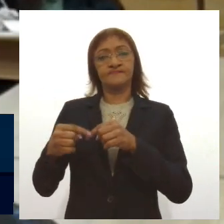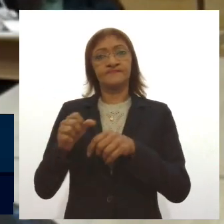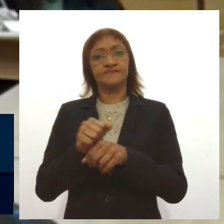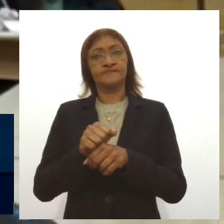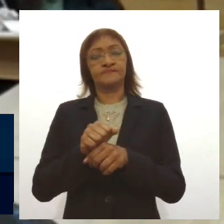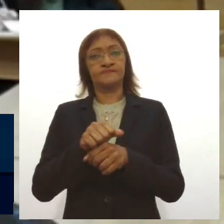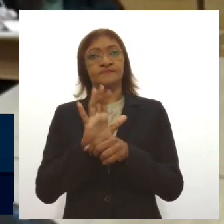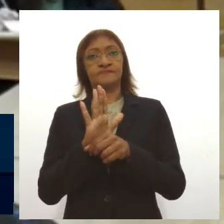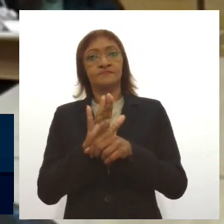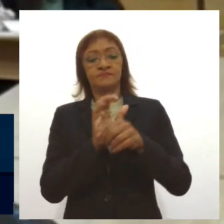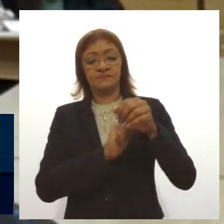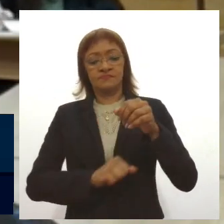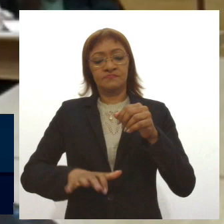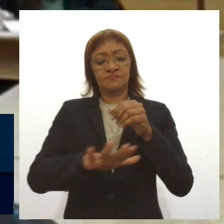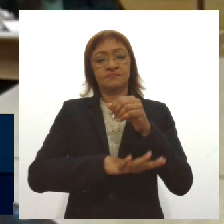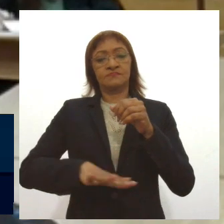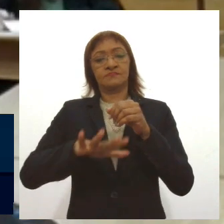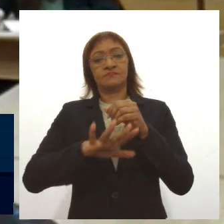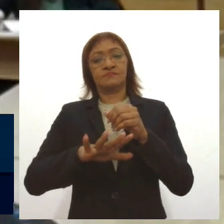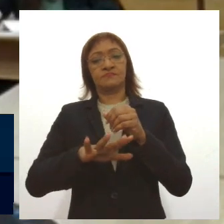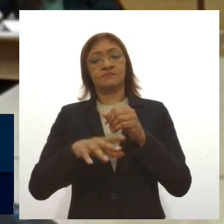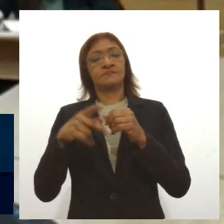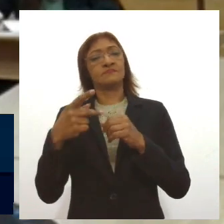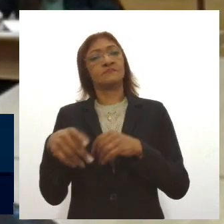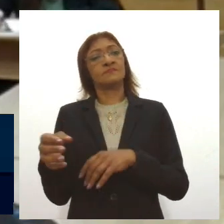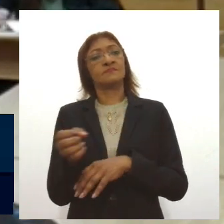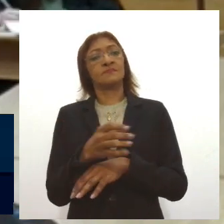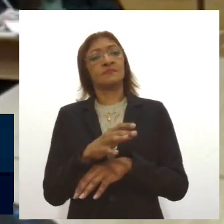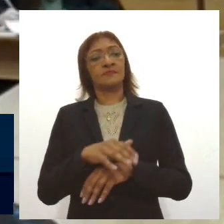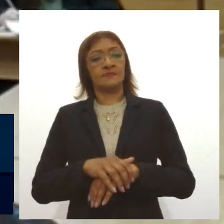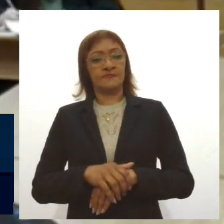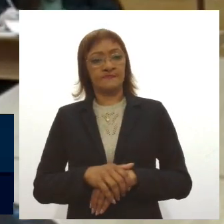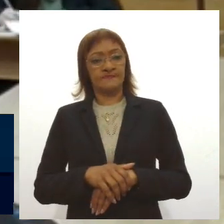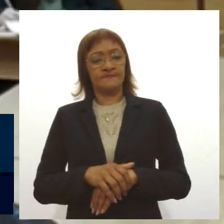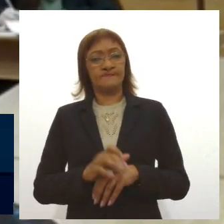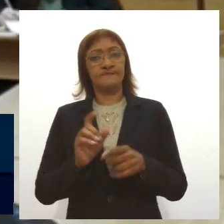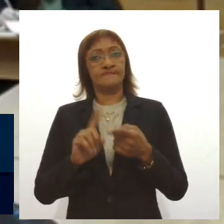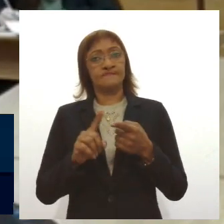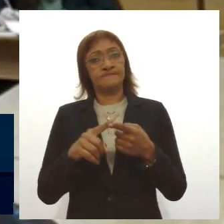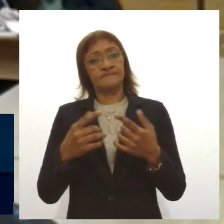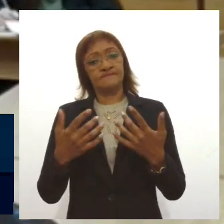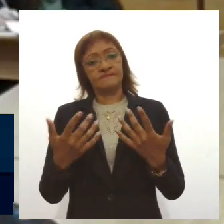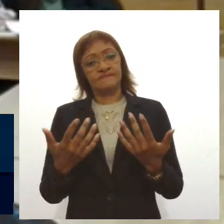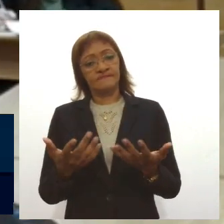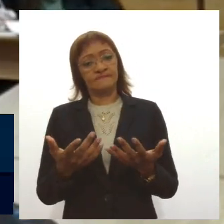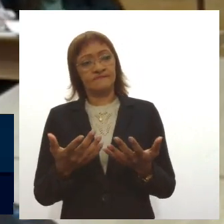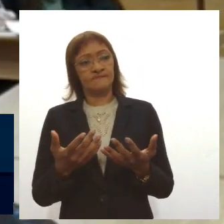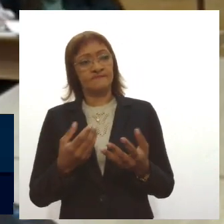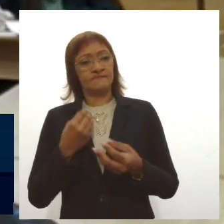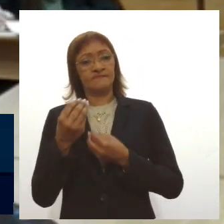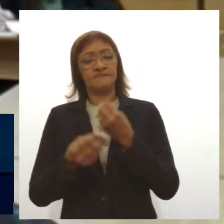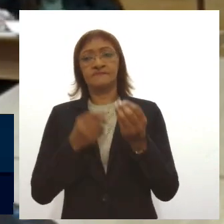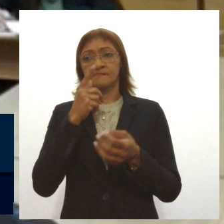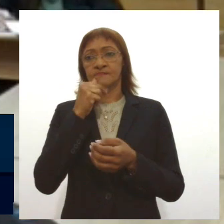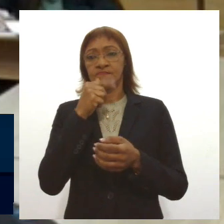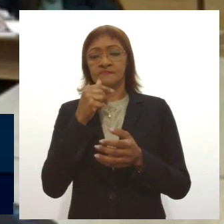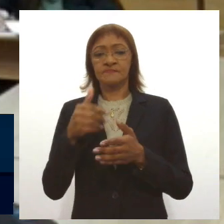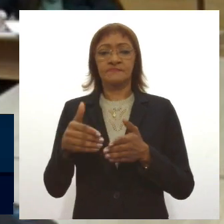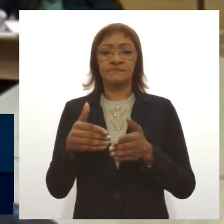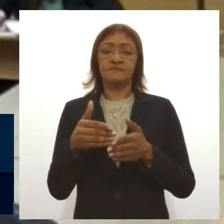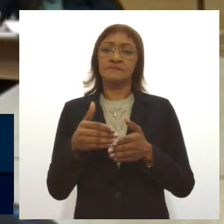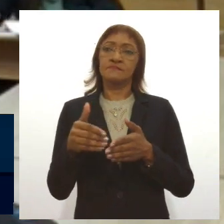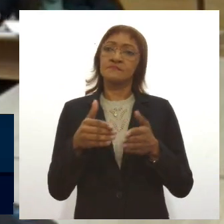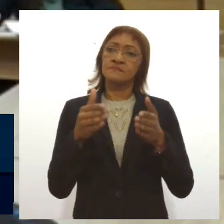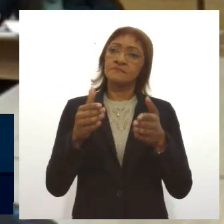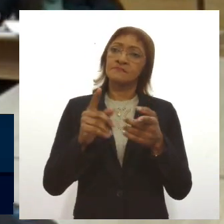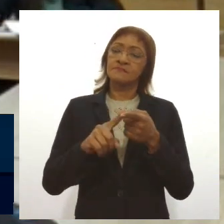saneamento básico a partir desse novo marco regulatório. E tem que se voltar não só para a questão da água, mas também para